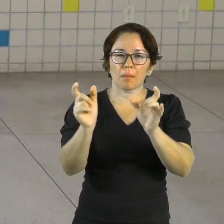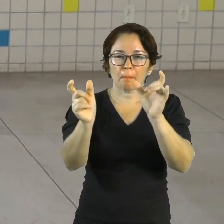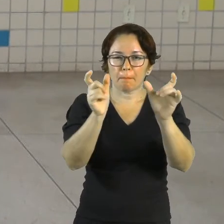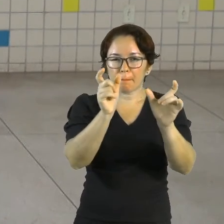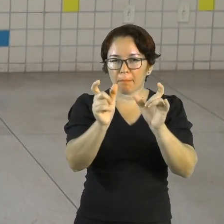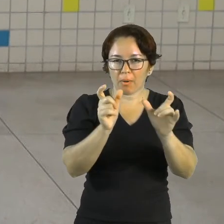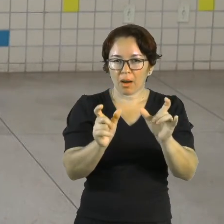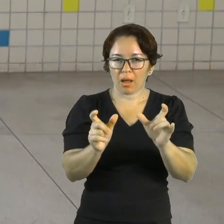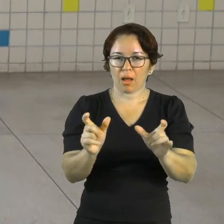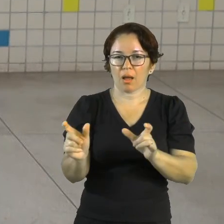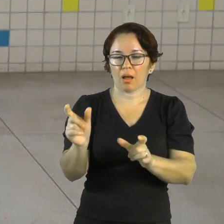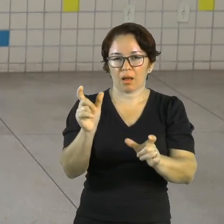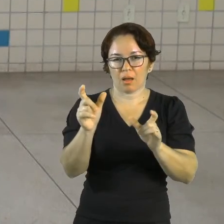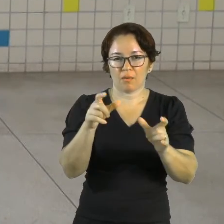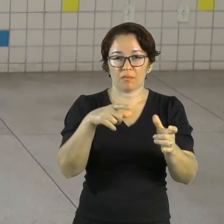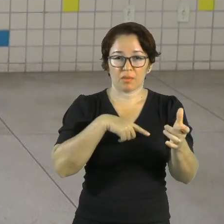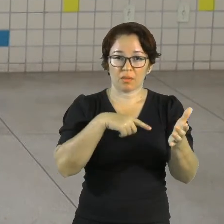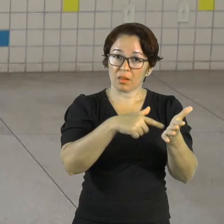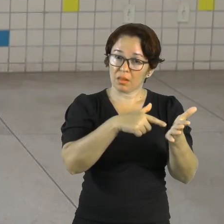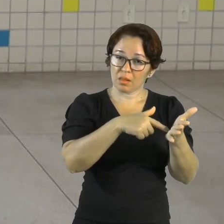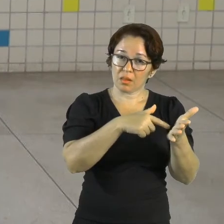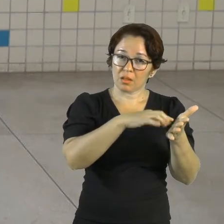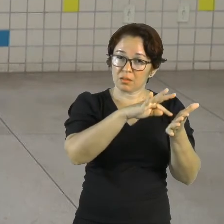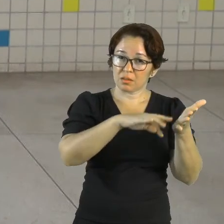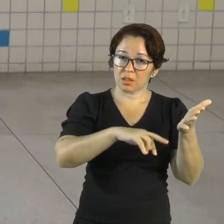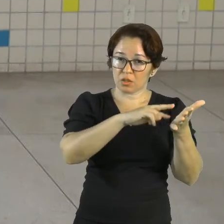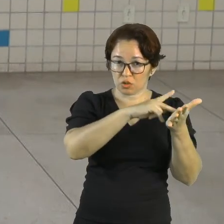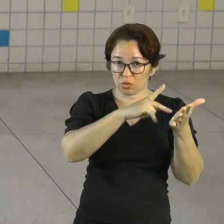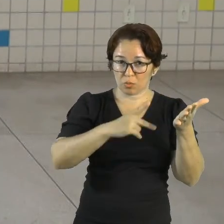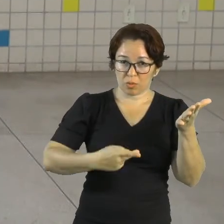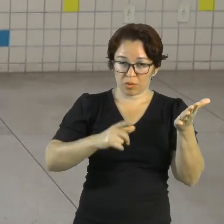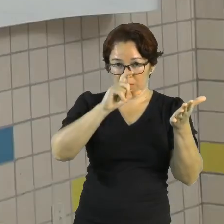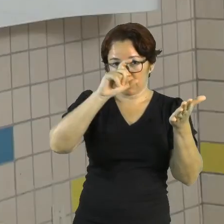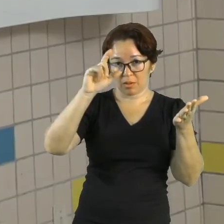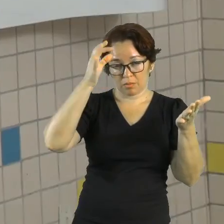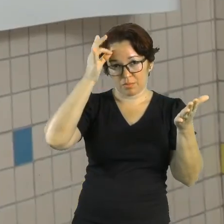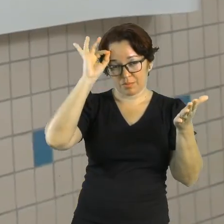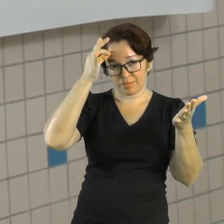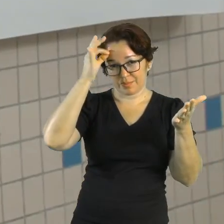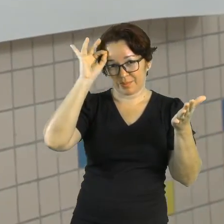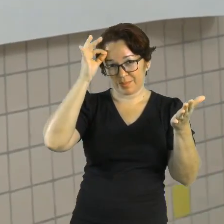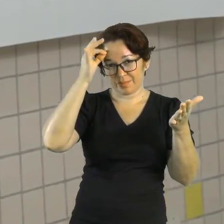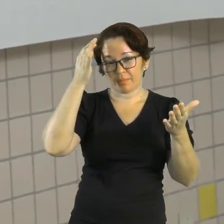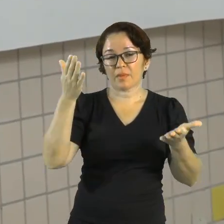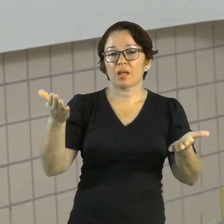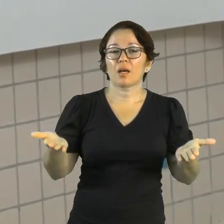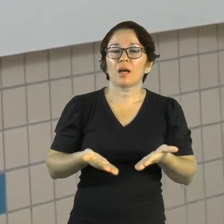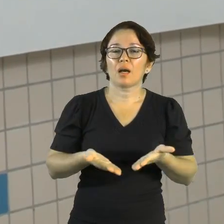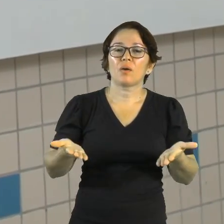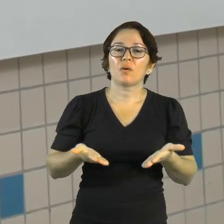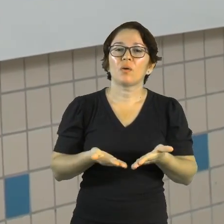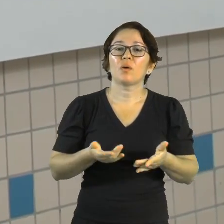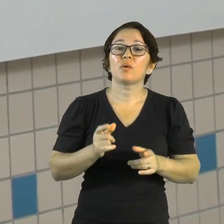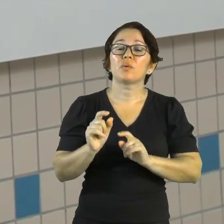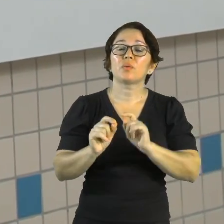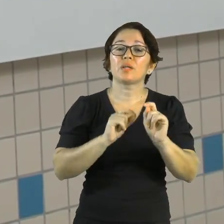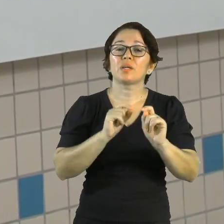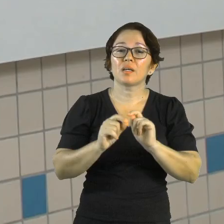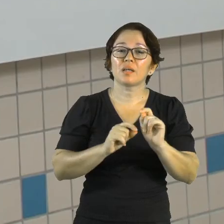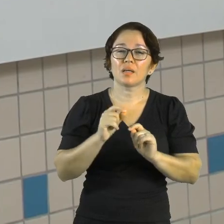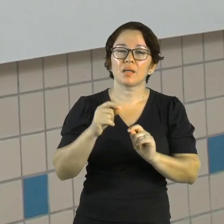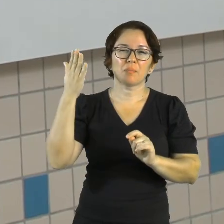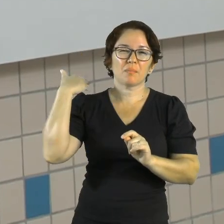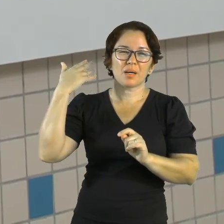apresentam no poema visual urgente. Vamos fazer agora uma revisão do que a